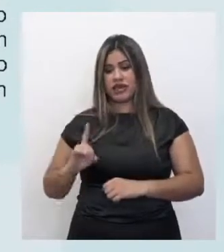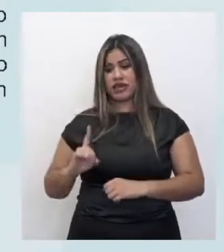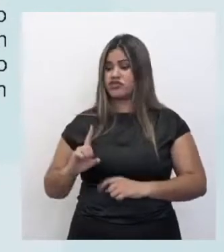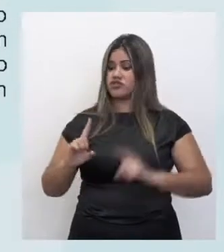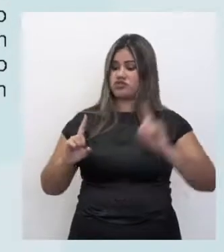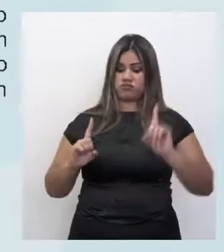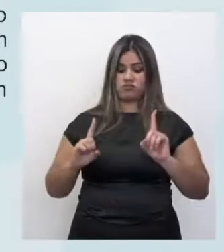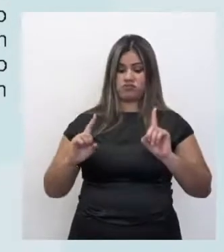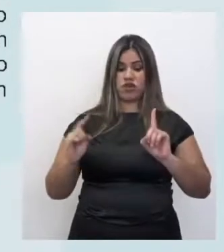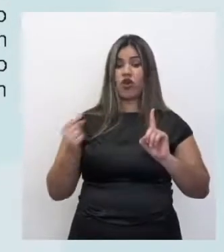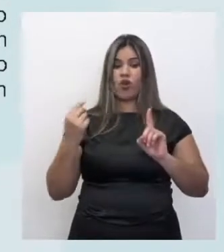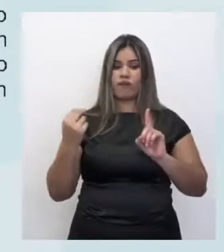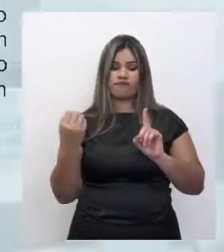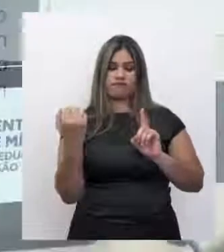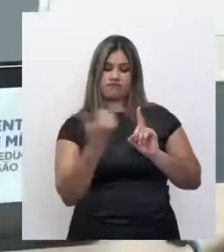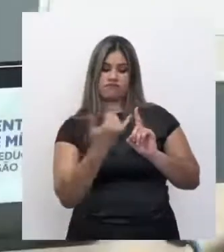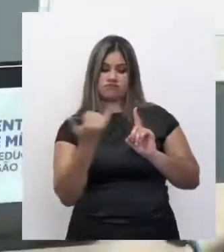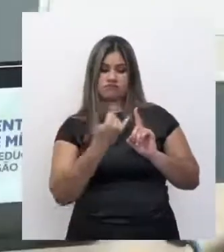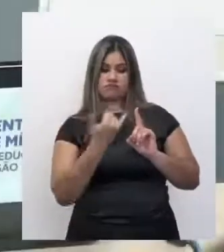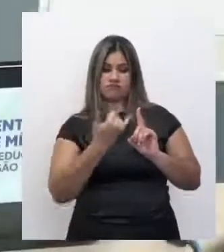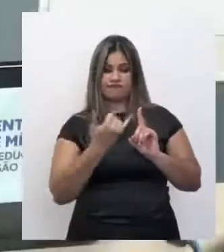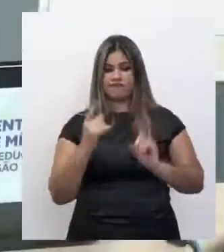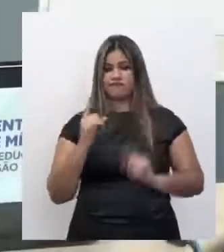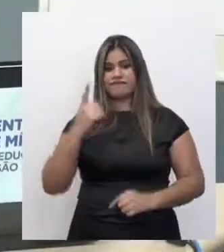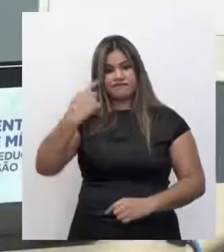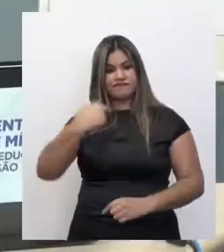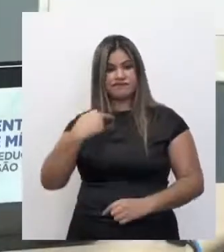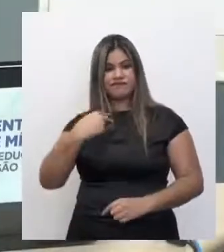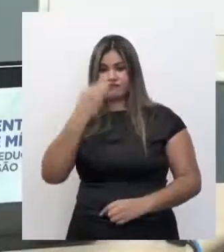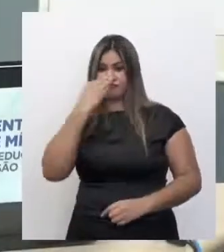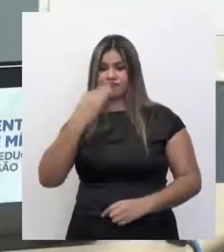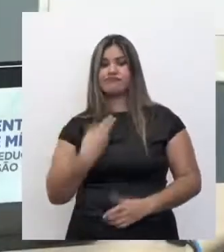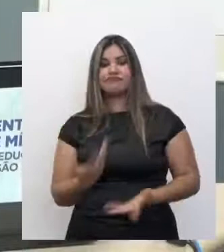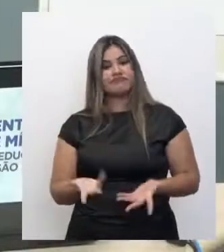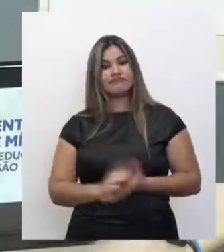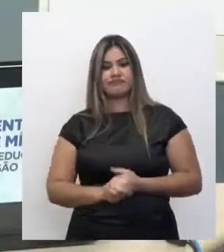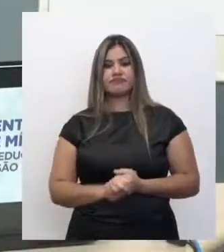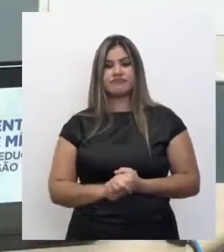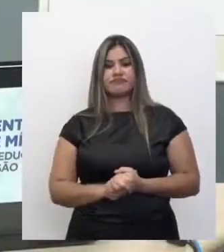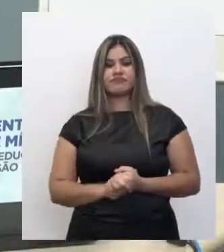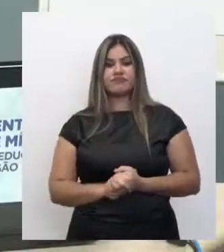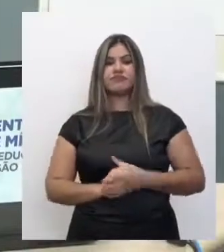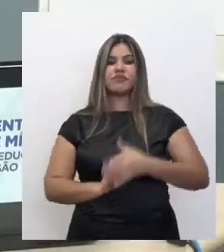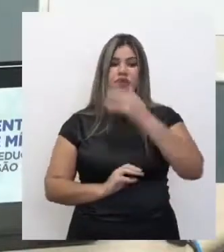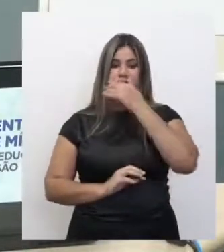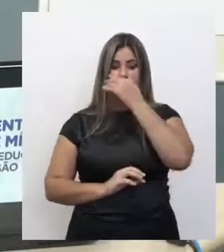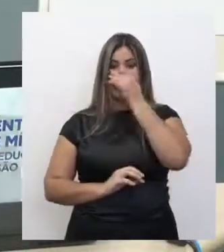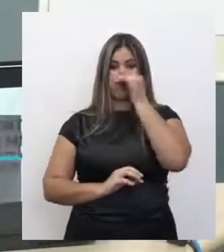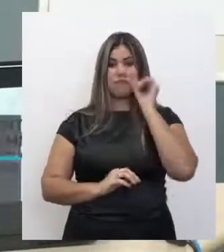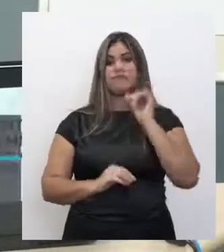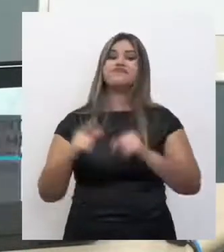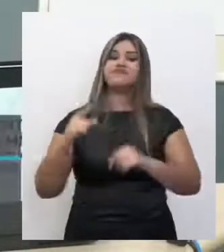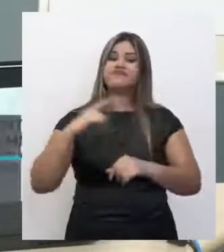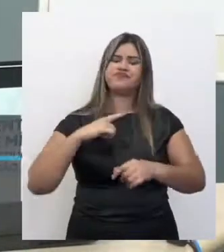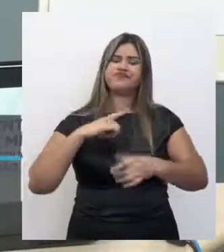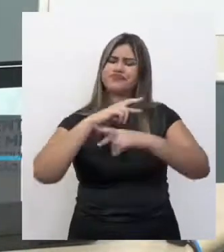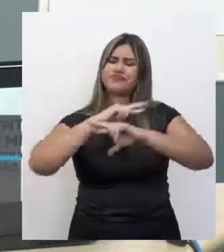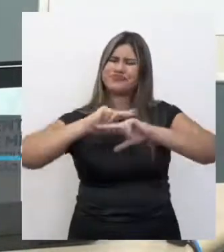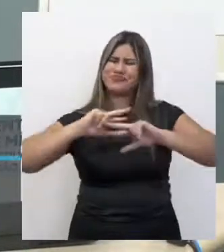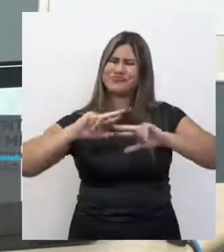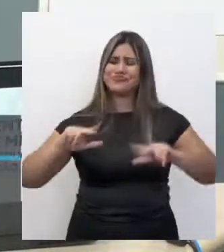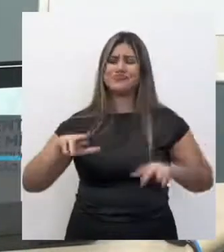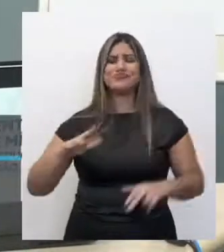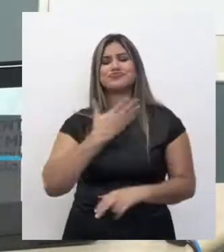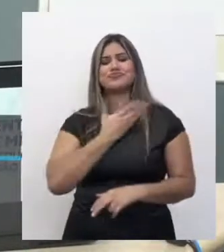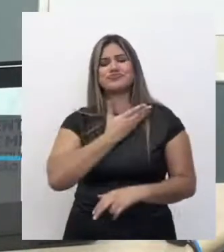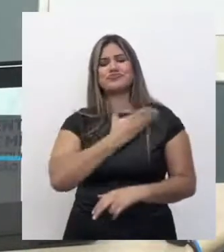própria pessoa. Aí vira aqui, gente, bora lá. Existem vários tipos de preconceito.